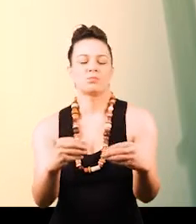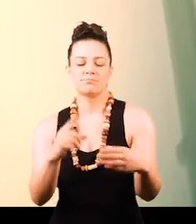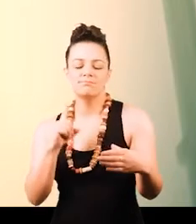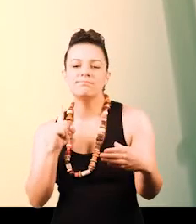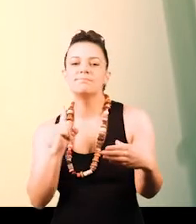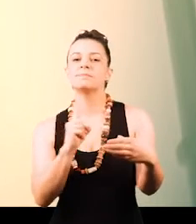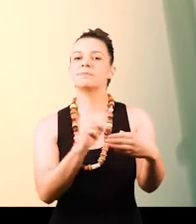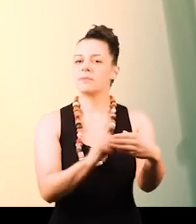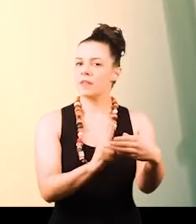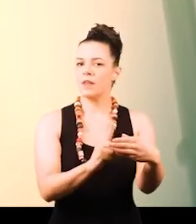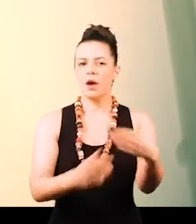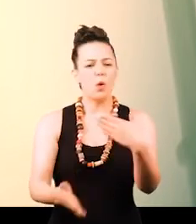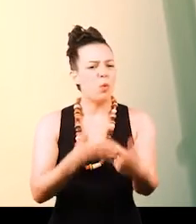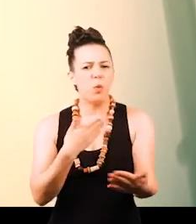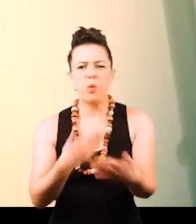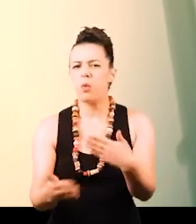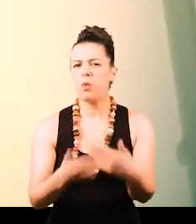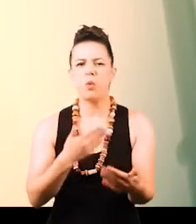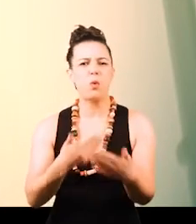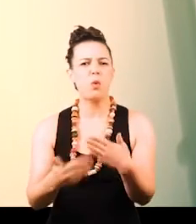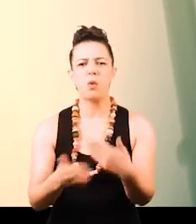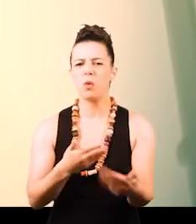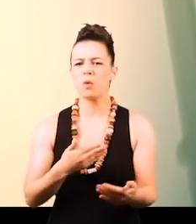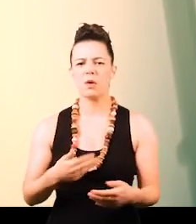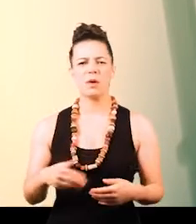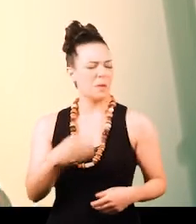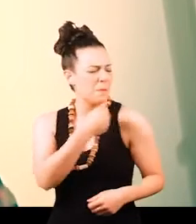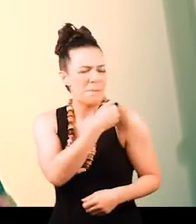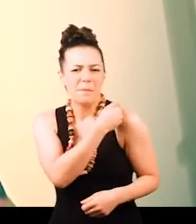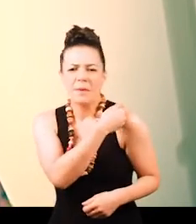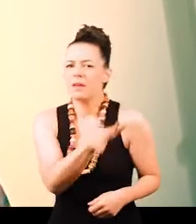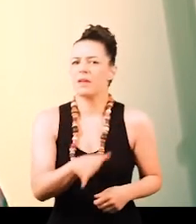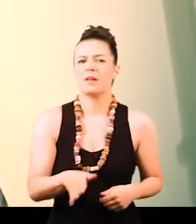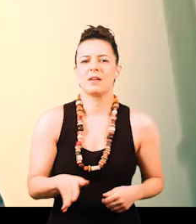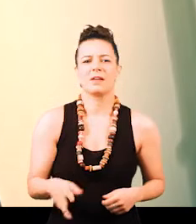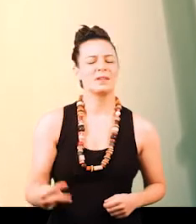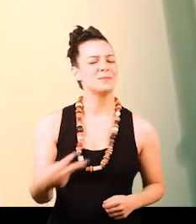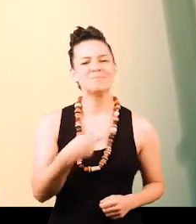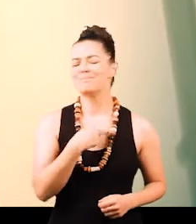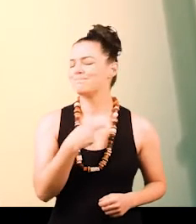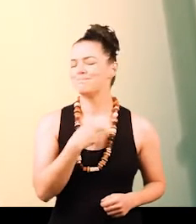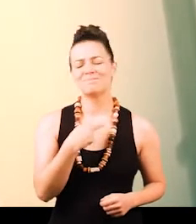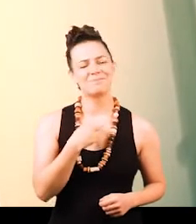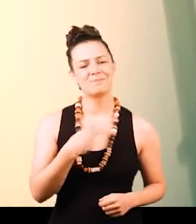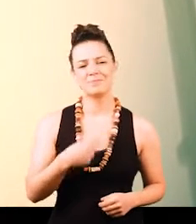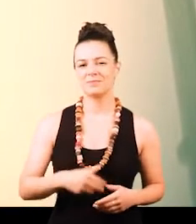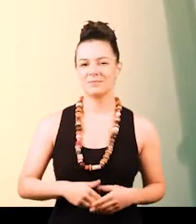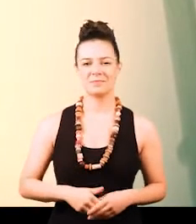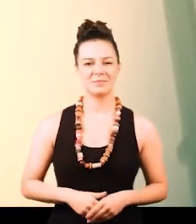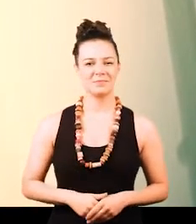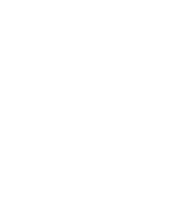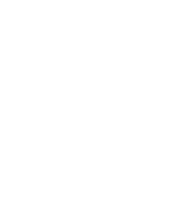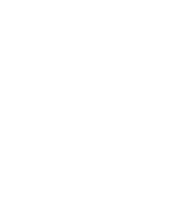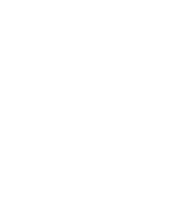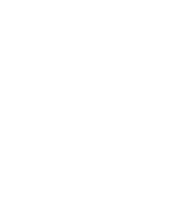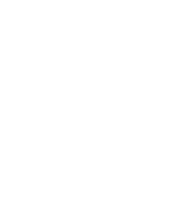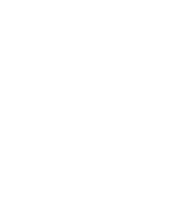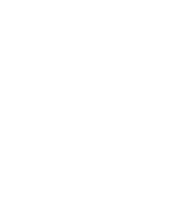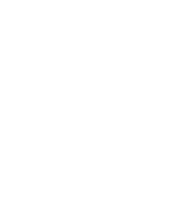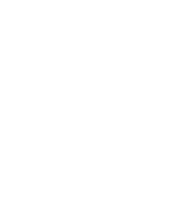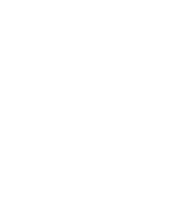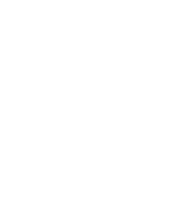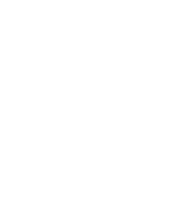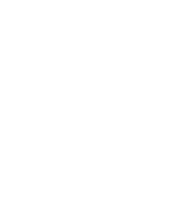fazer parte realmente de todo mundo, sem qualquer tipo de preconceito.